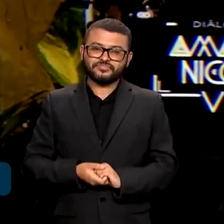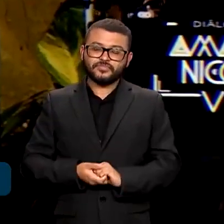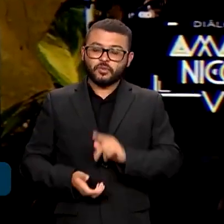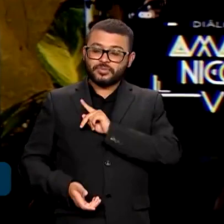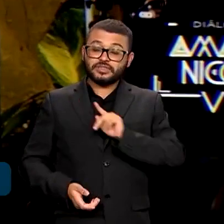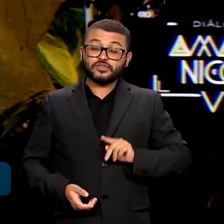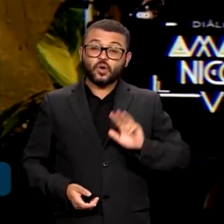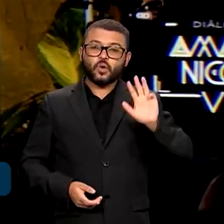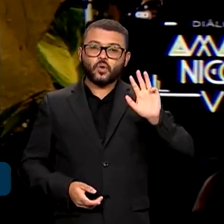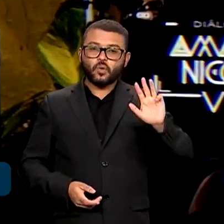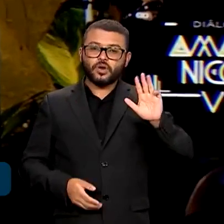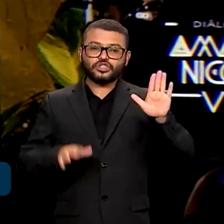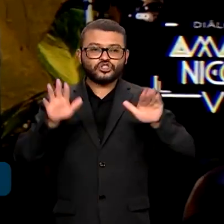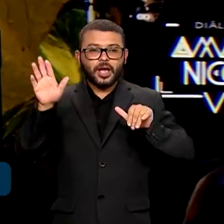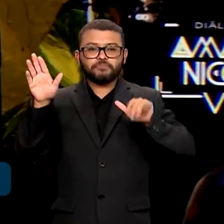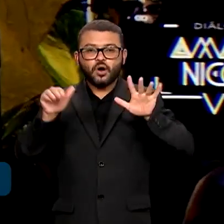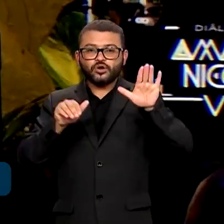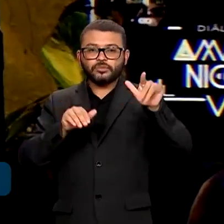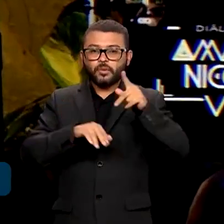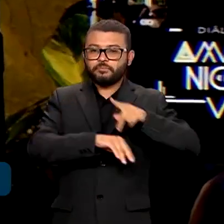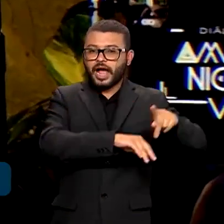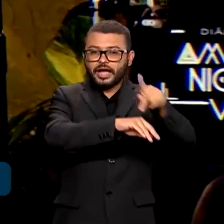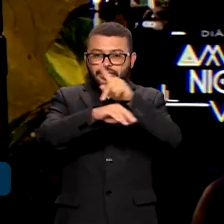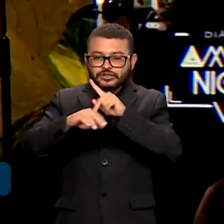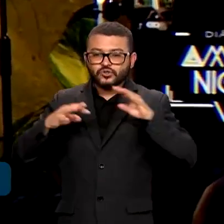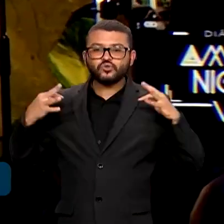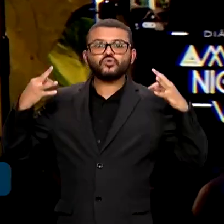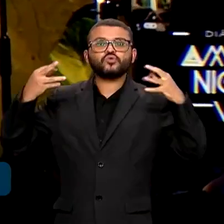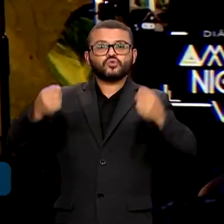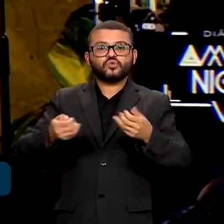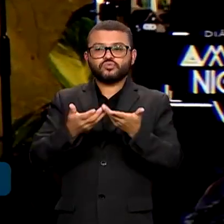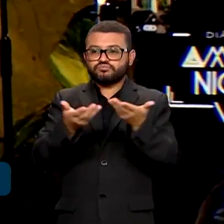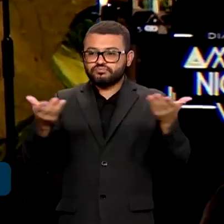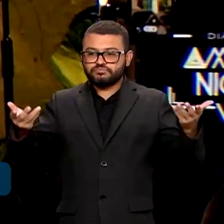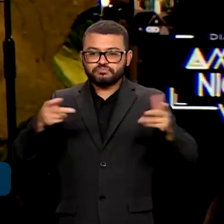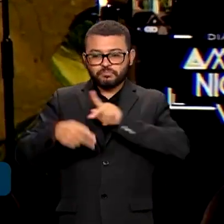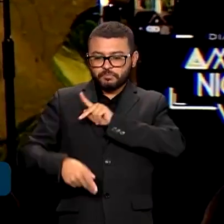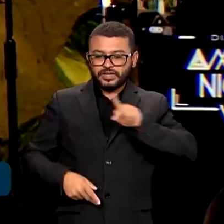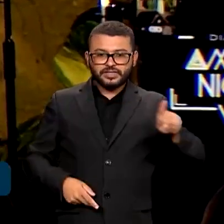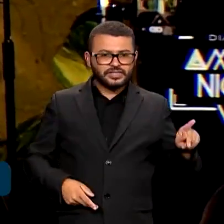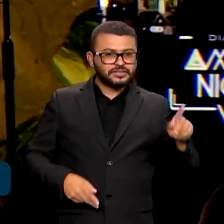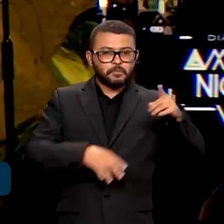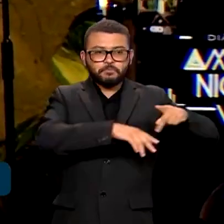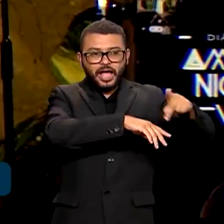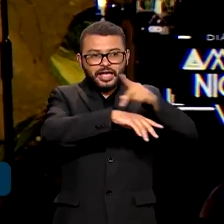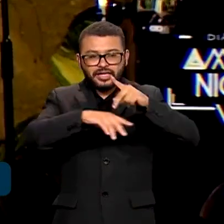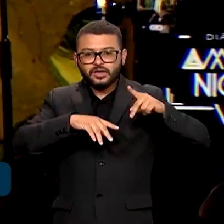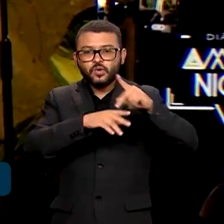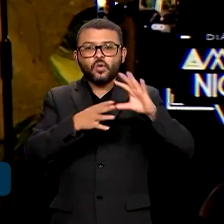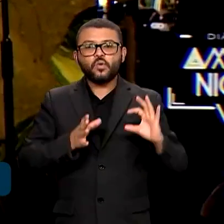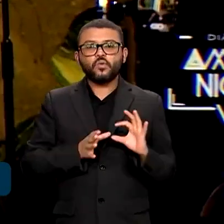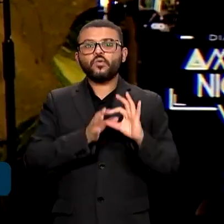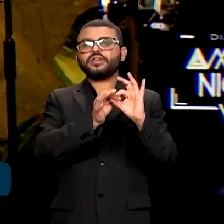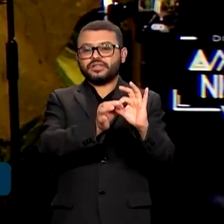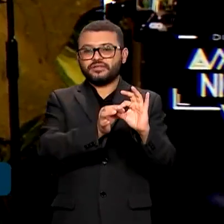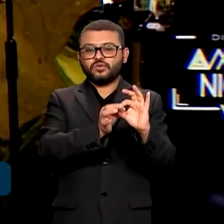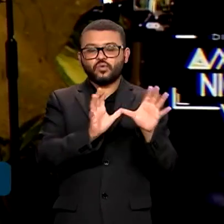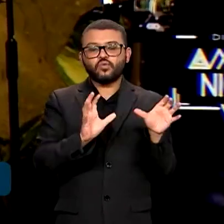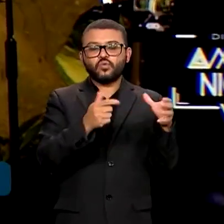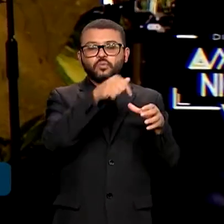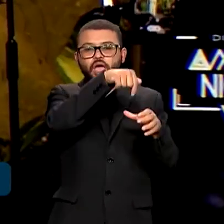Presidente Lula fez essa convocação para todos os senhores presidentes dos países que fazem parte